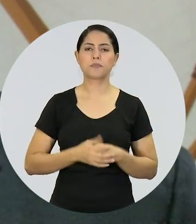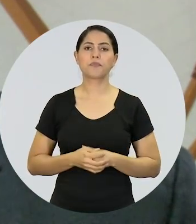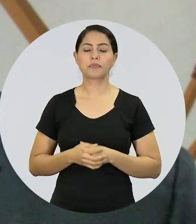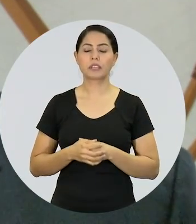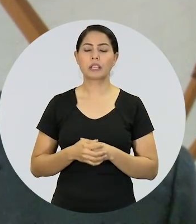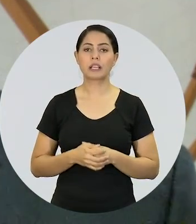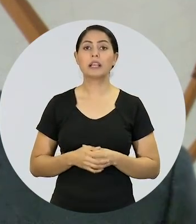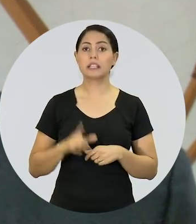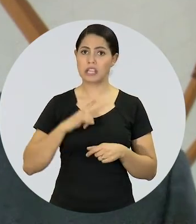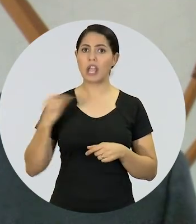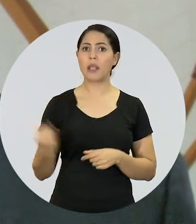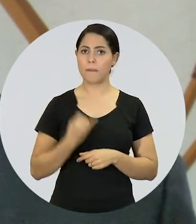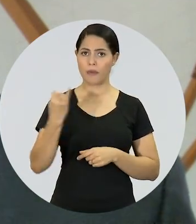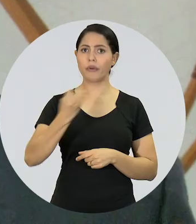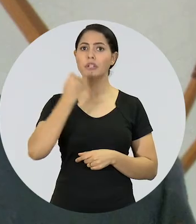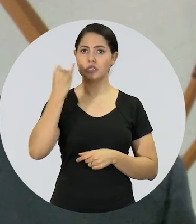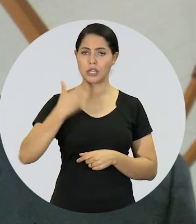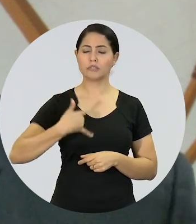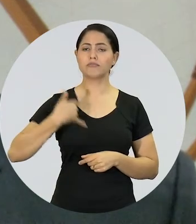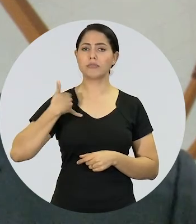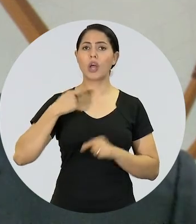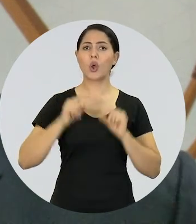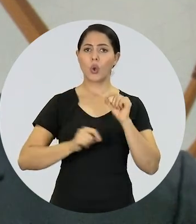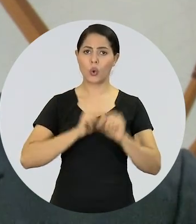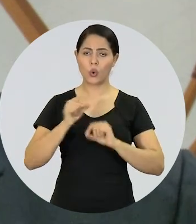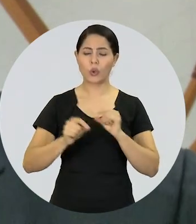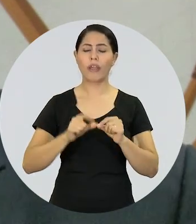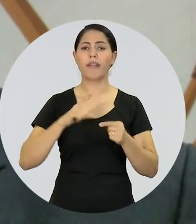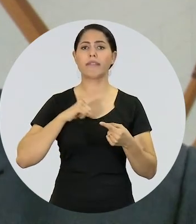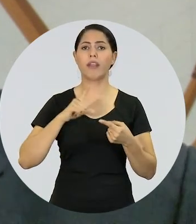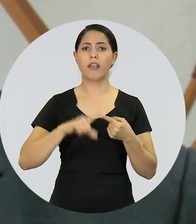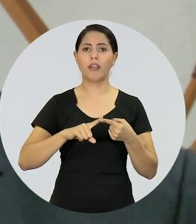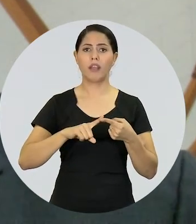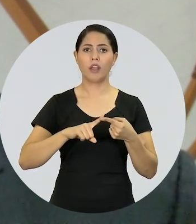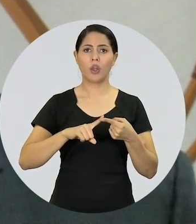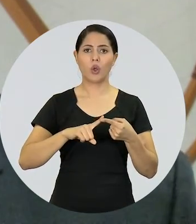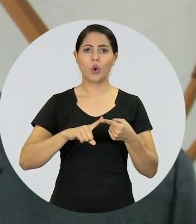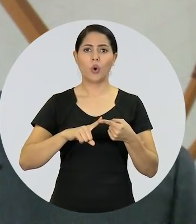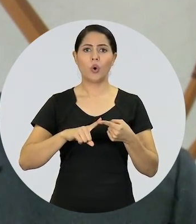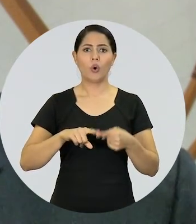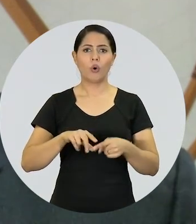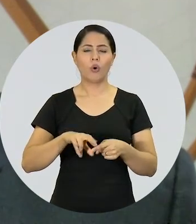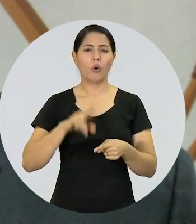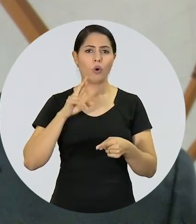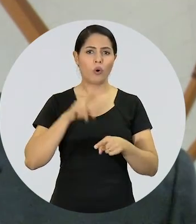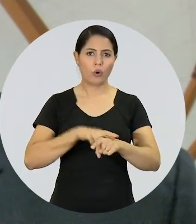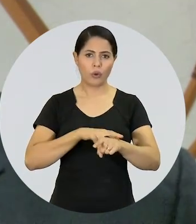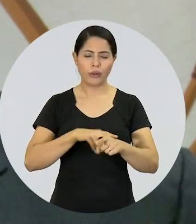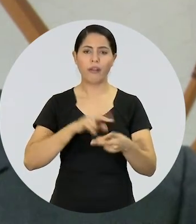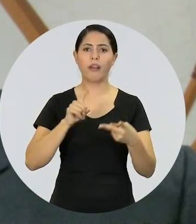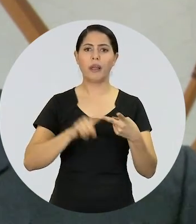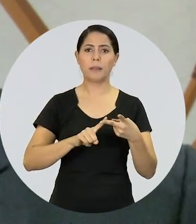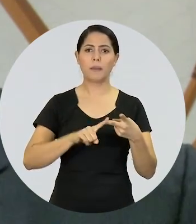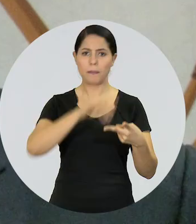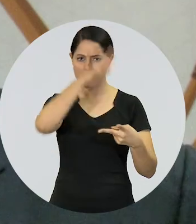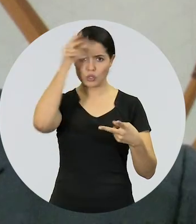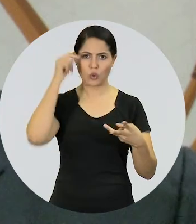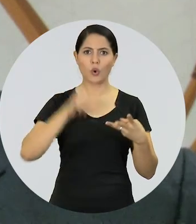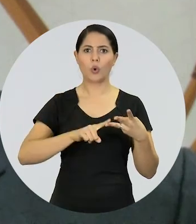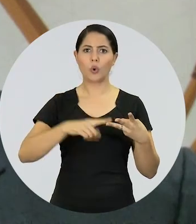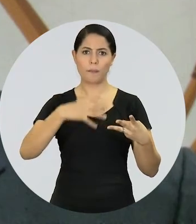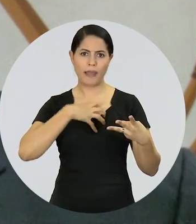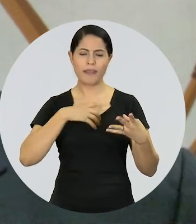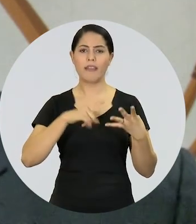Ordem recebe lideranças do norte, de Roraima, do Mato Grosso, da Bahia